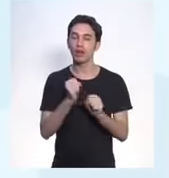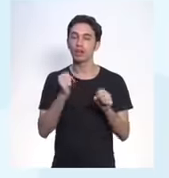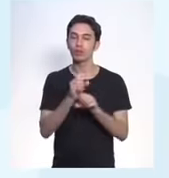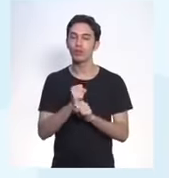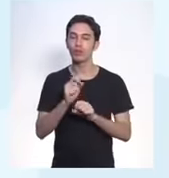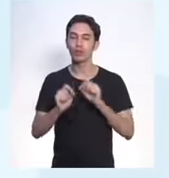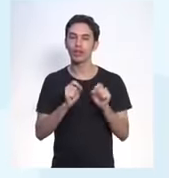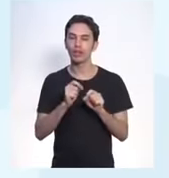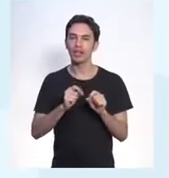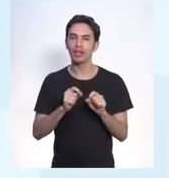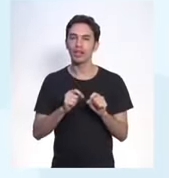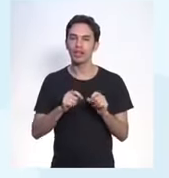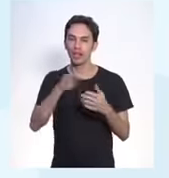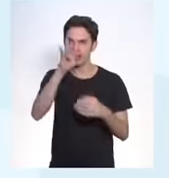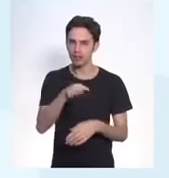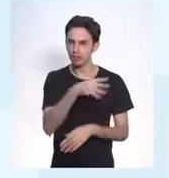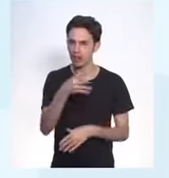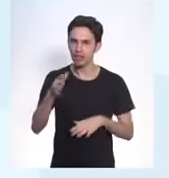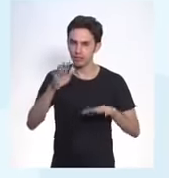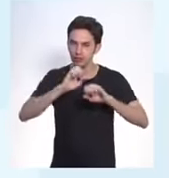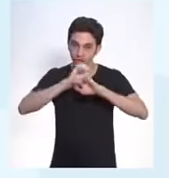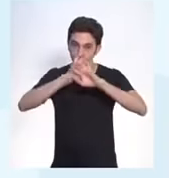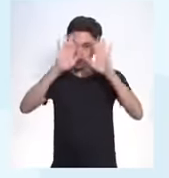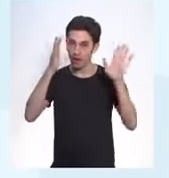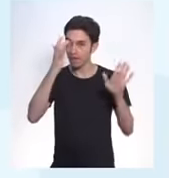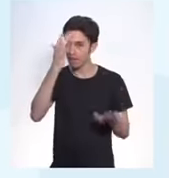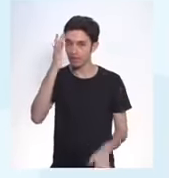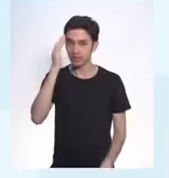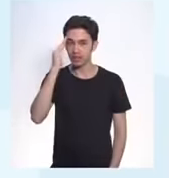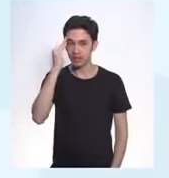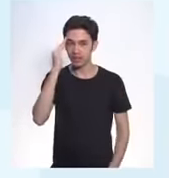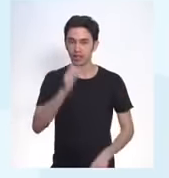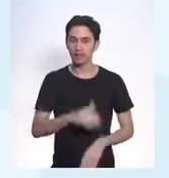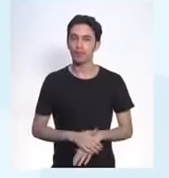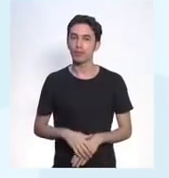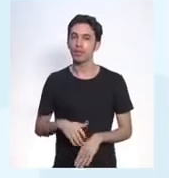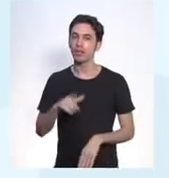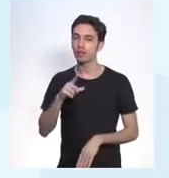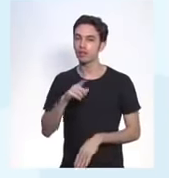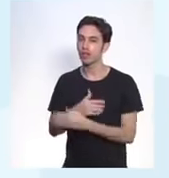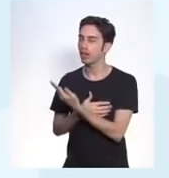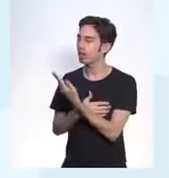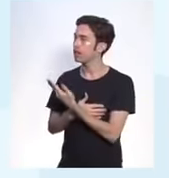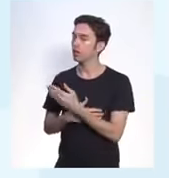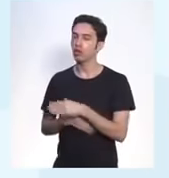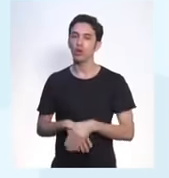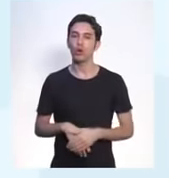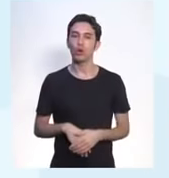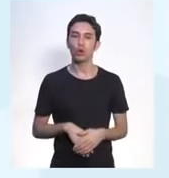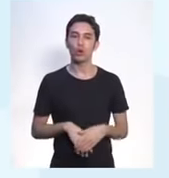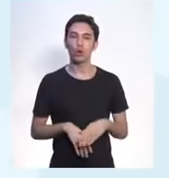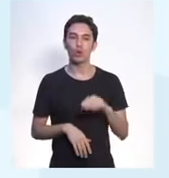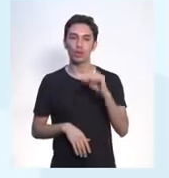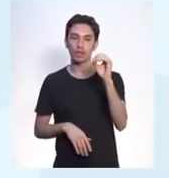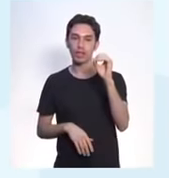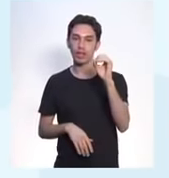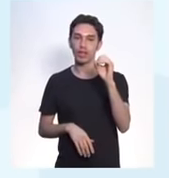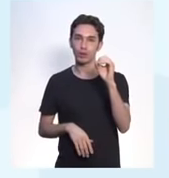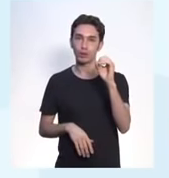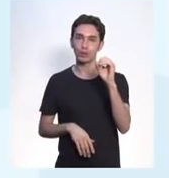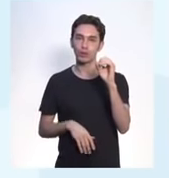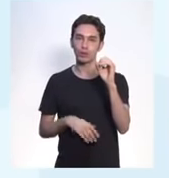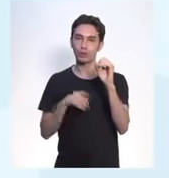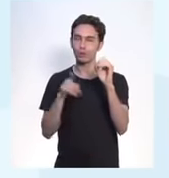tabela fica até mais e pra vocês então eu tenho aqui ó eu peguei lá o 0dx Tomei três